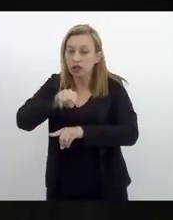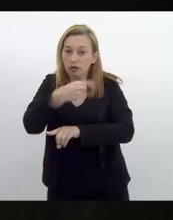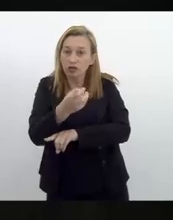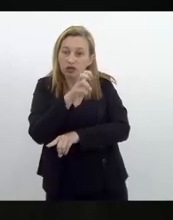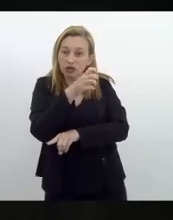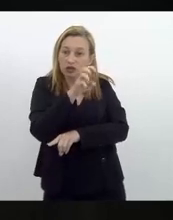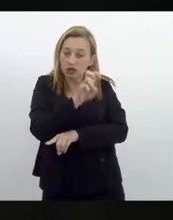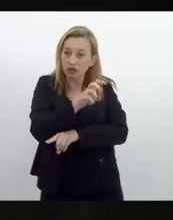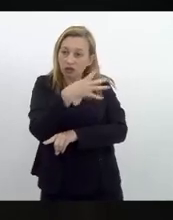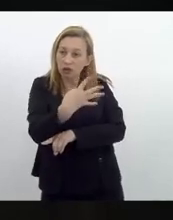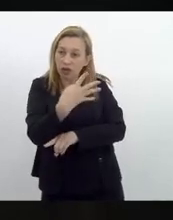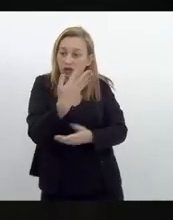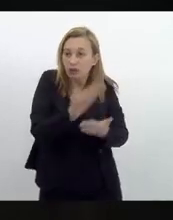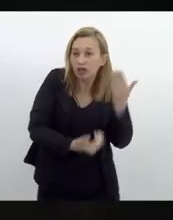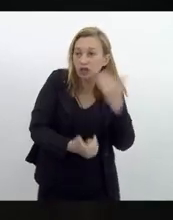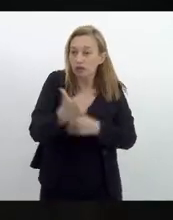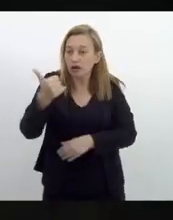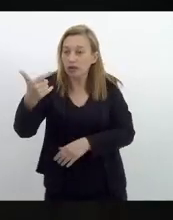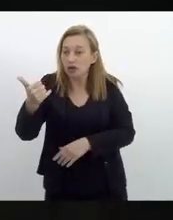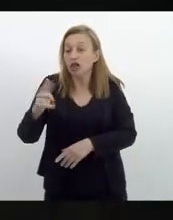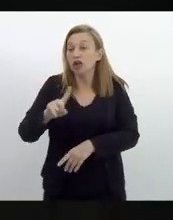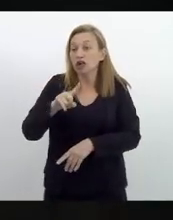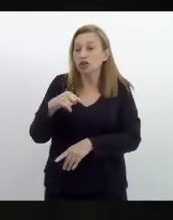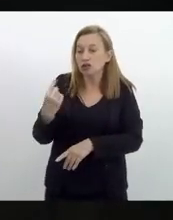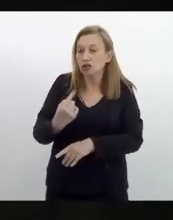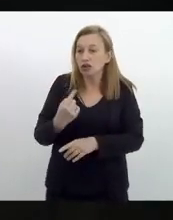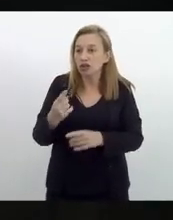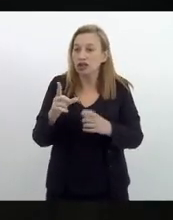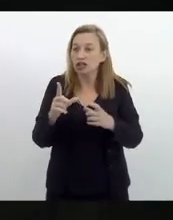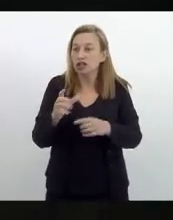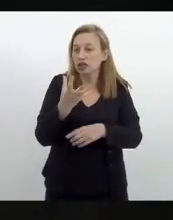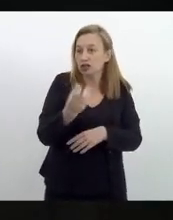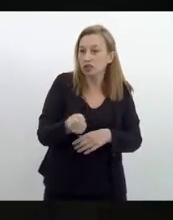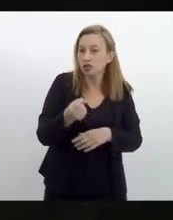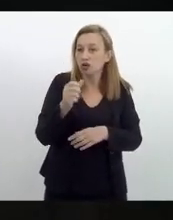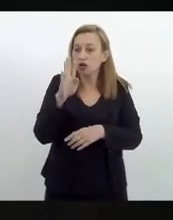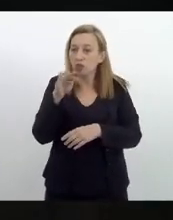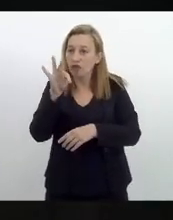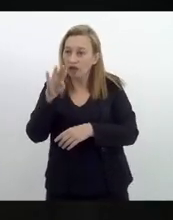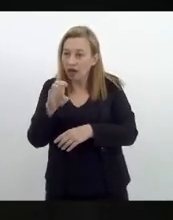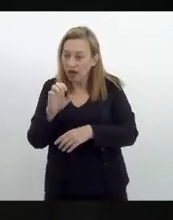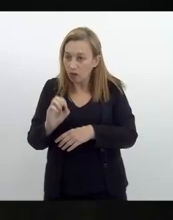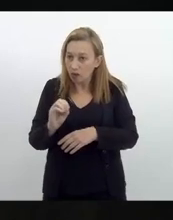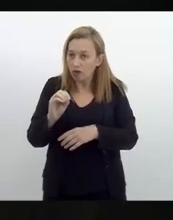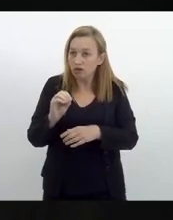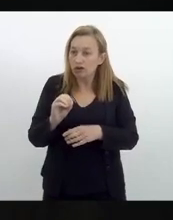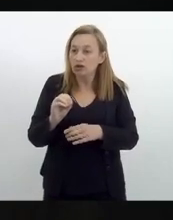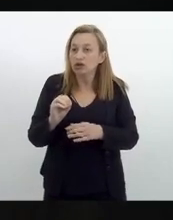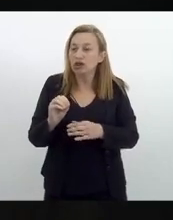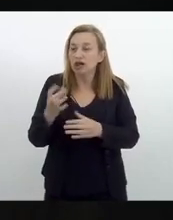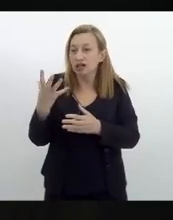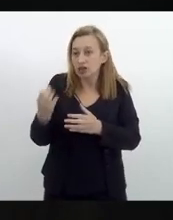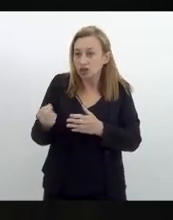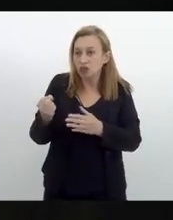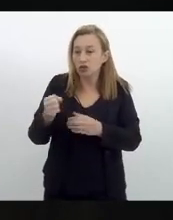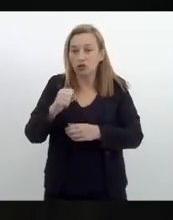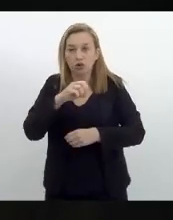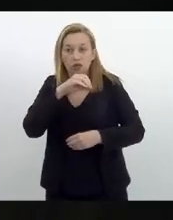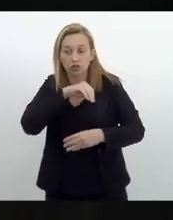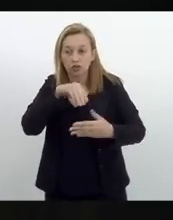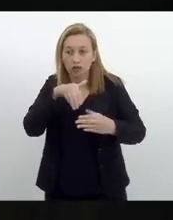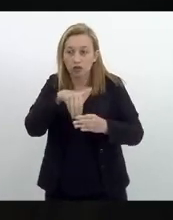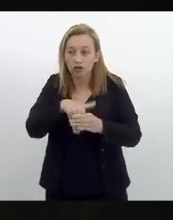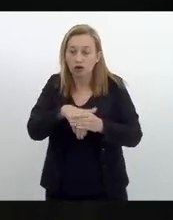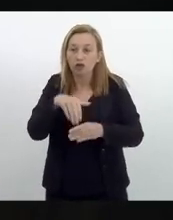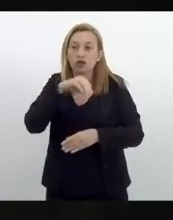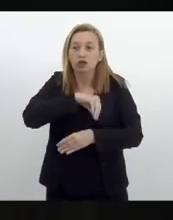concedido e aí a gente ganhou o bonequinho e quem votou contra o aumento do professor foi quem votou a favor do aumento. Porque tinha um destaque aqui de uma emenda